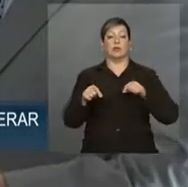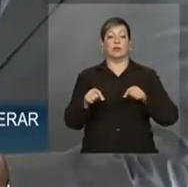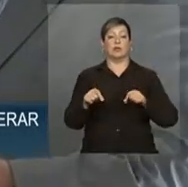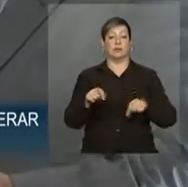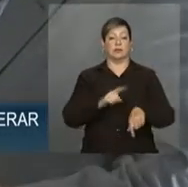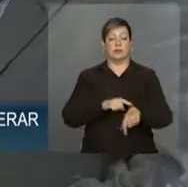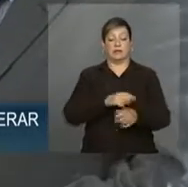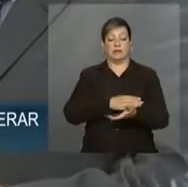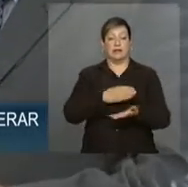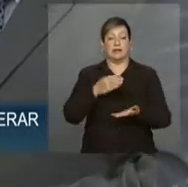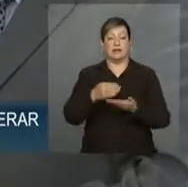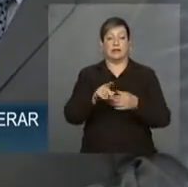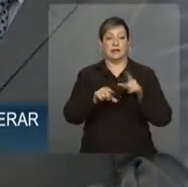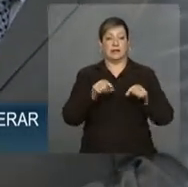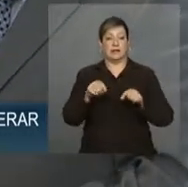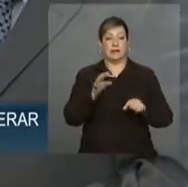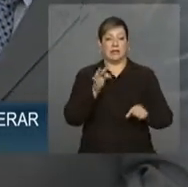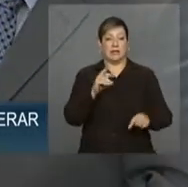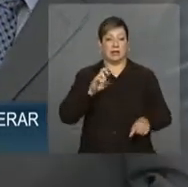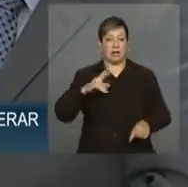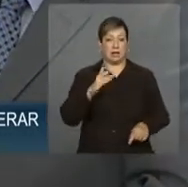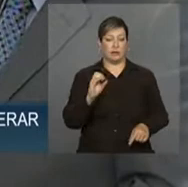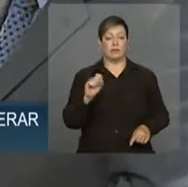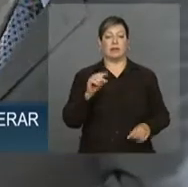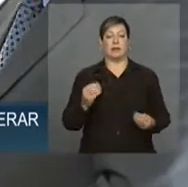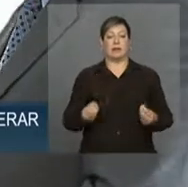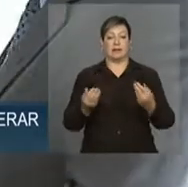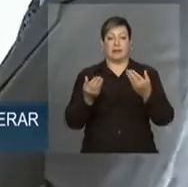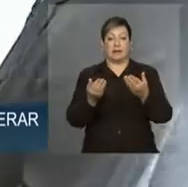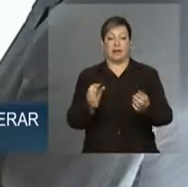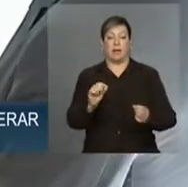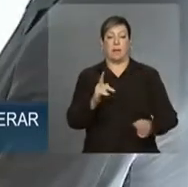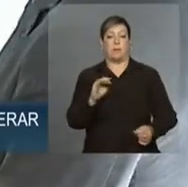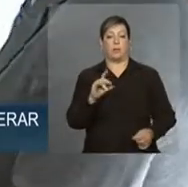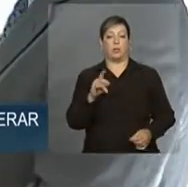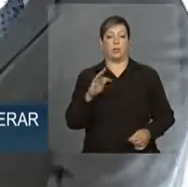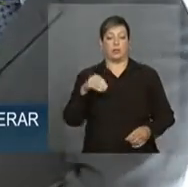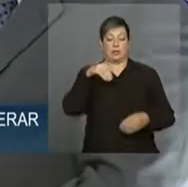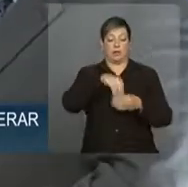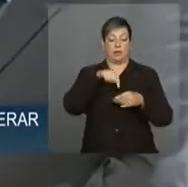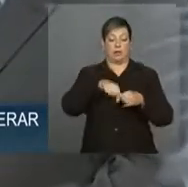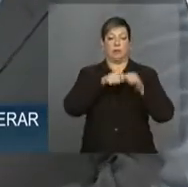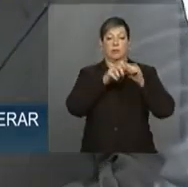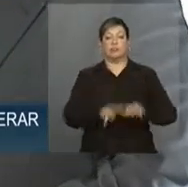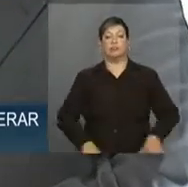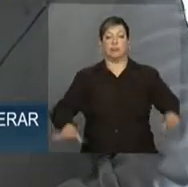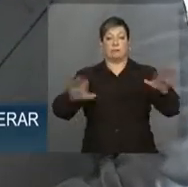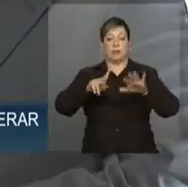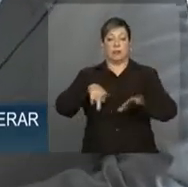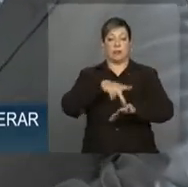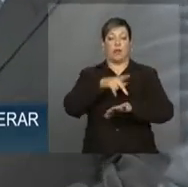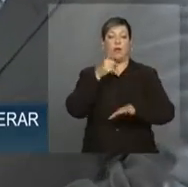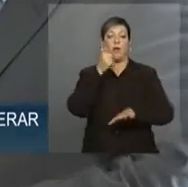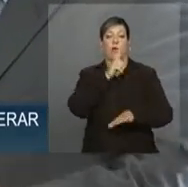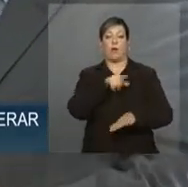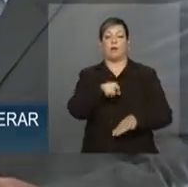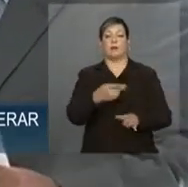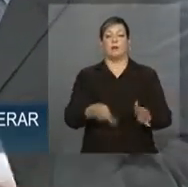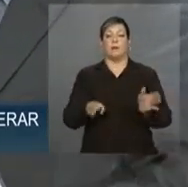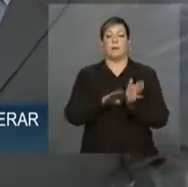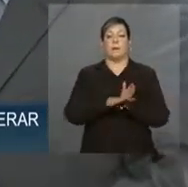exatamente dentro da filosofia de levar o produto do interior para o país para acessar os portos, e isso